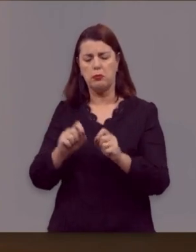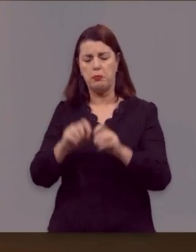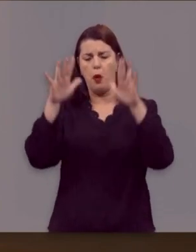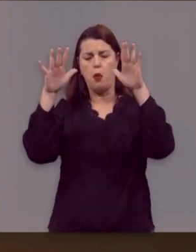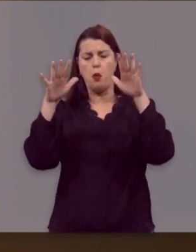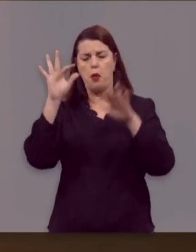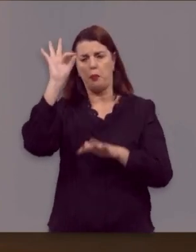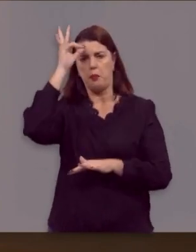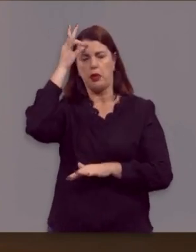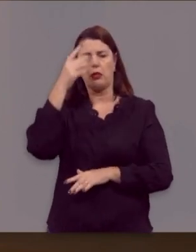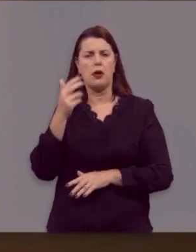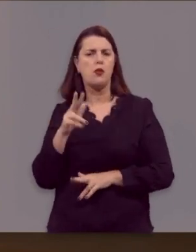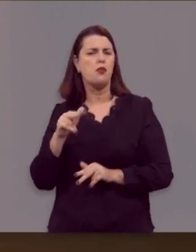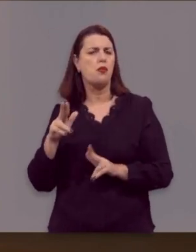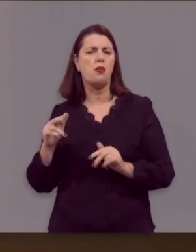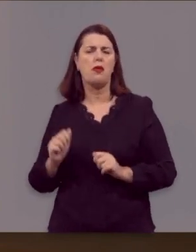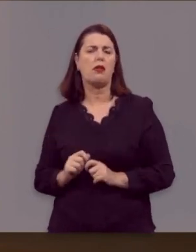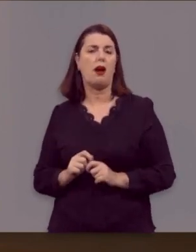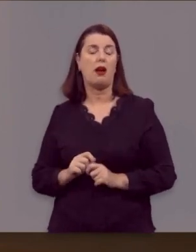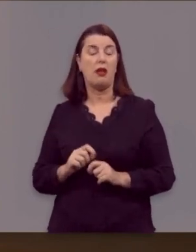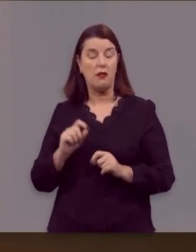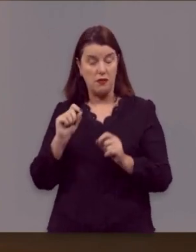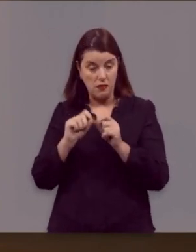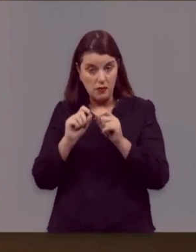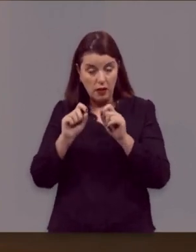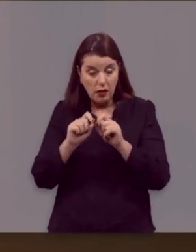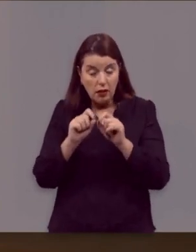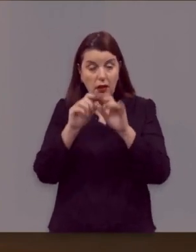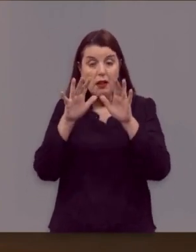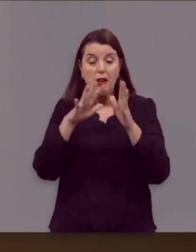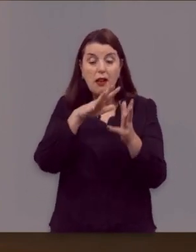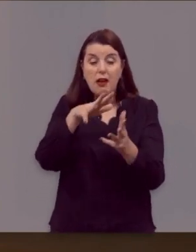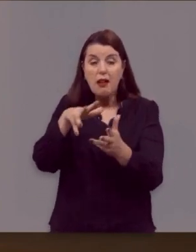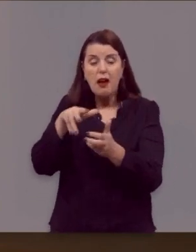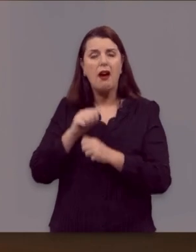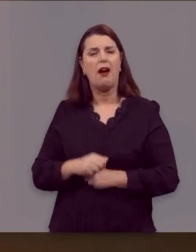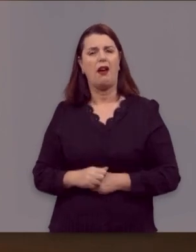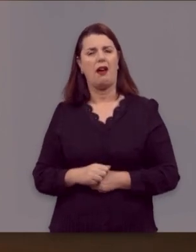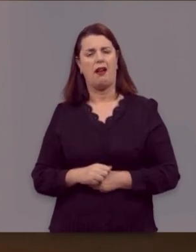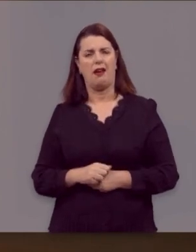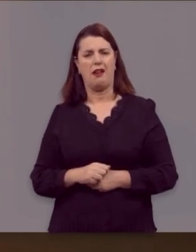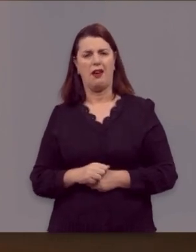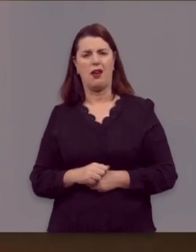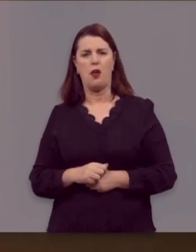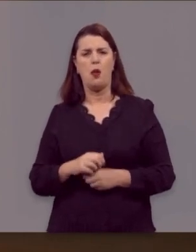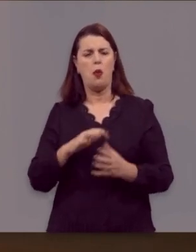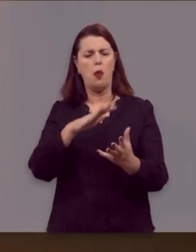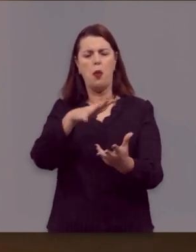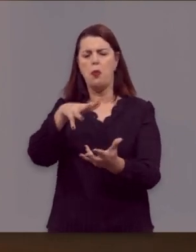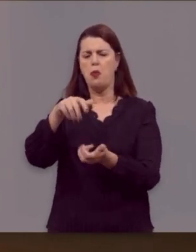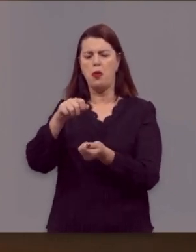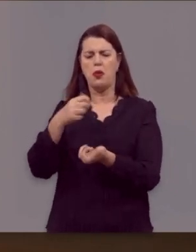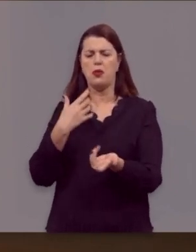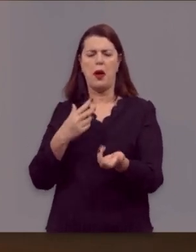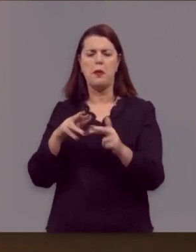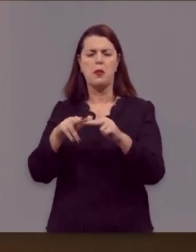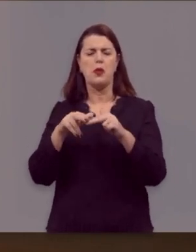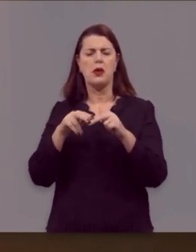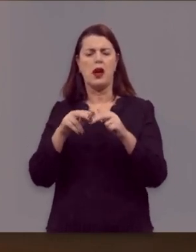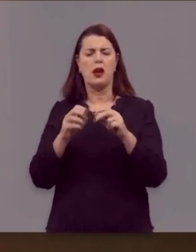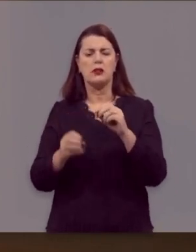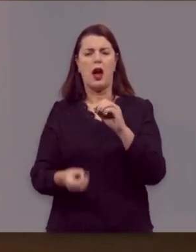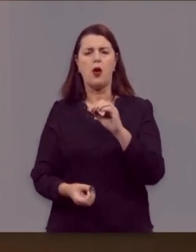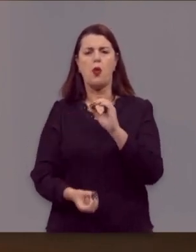surgiu espontaneamente, ele foi criado, chamado à existência. O mundo não é resultado de uma